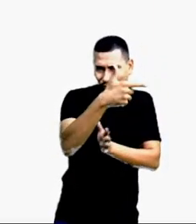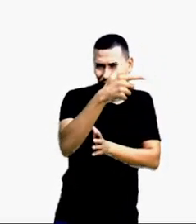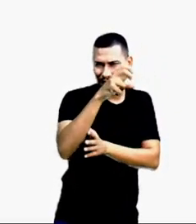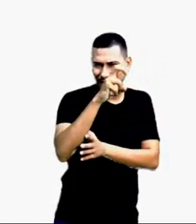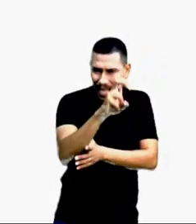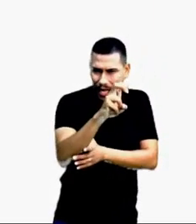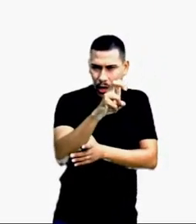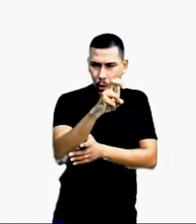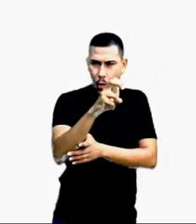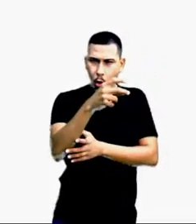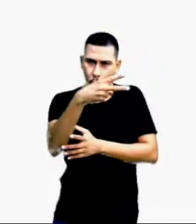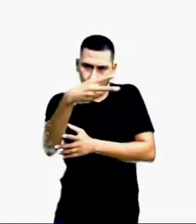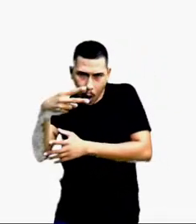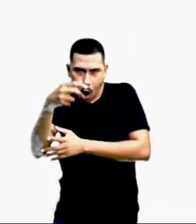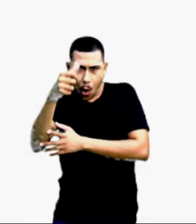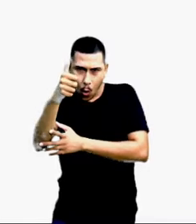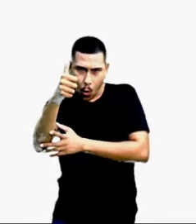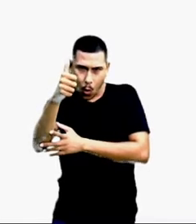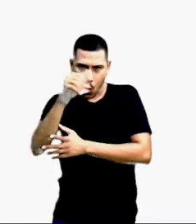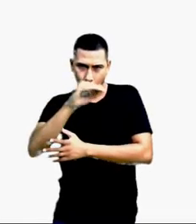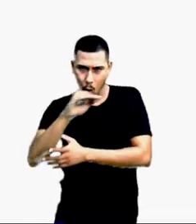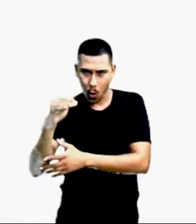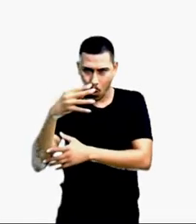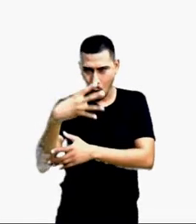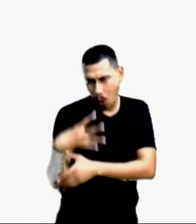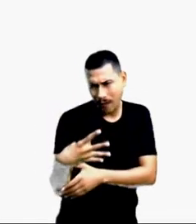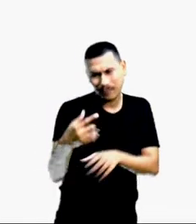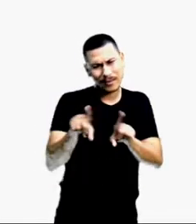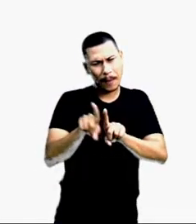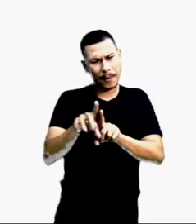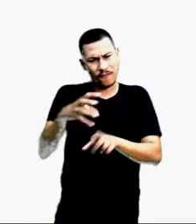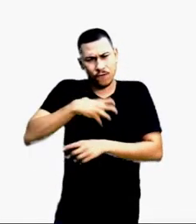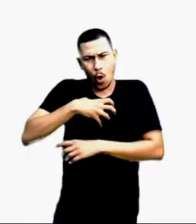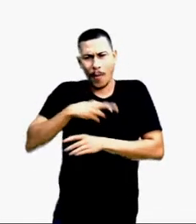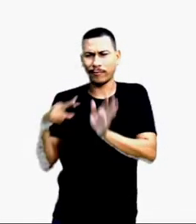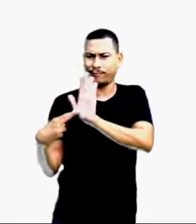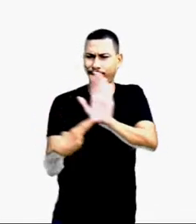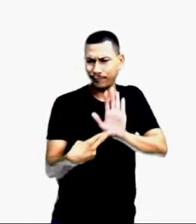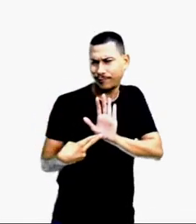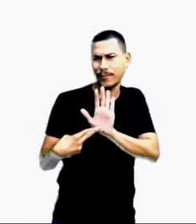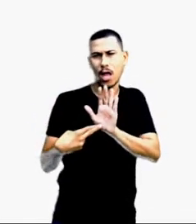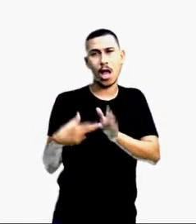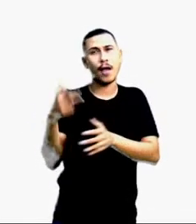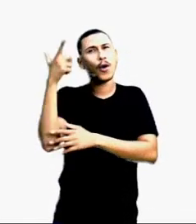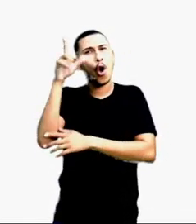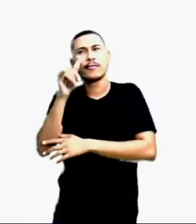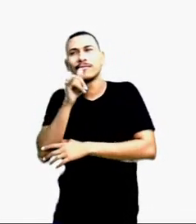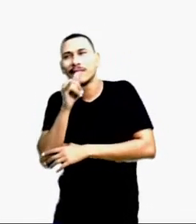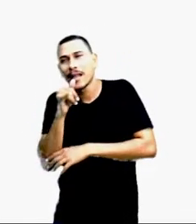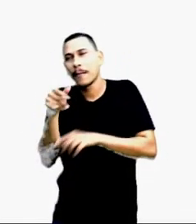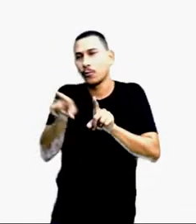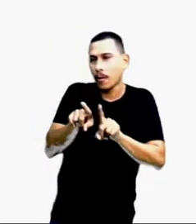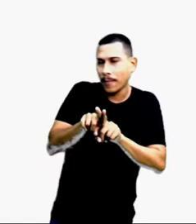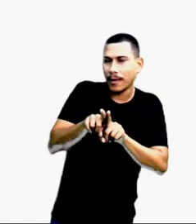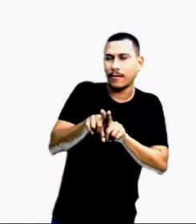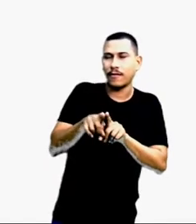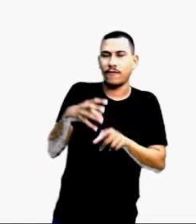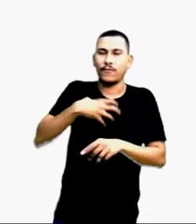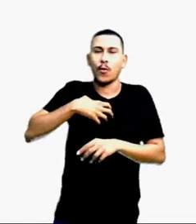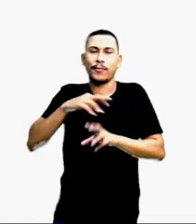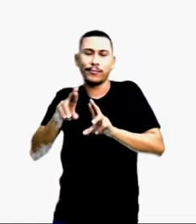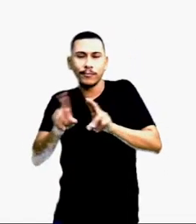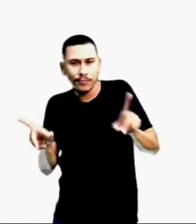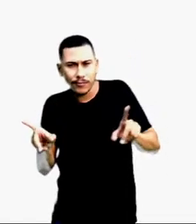a um quarto também uma forma de representar essa porcentagem ou por exemplo a forma irredutível